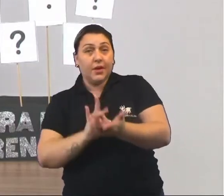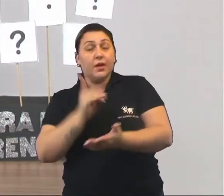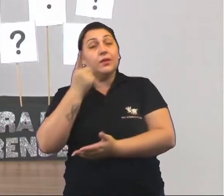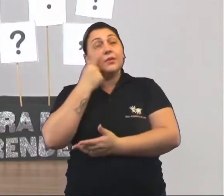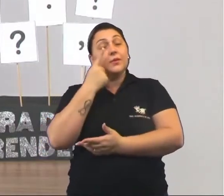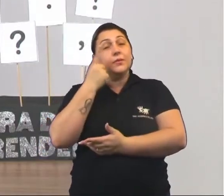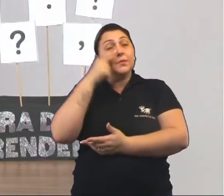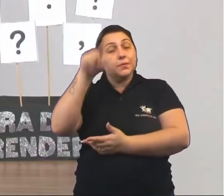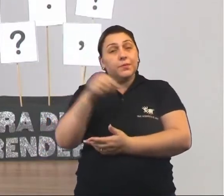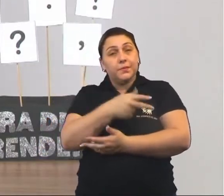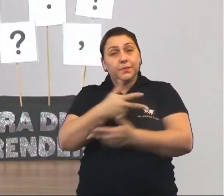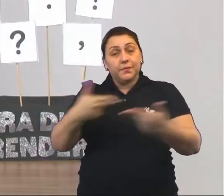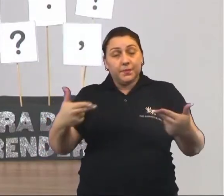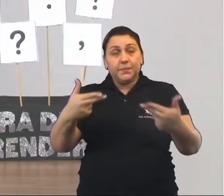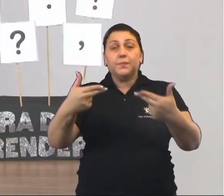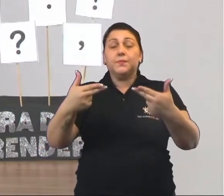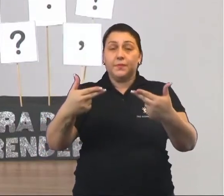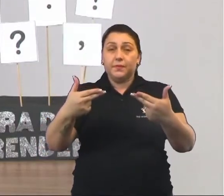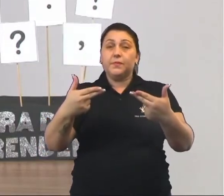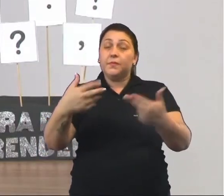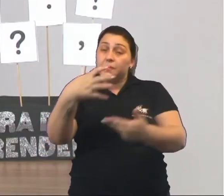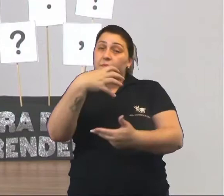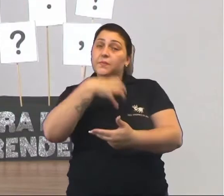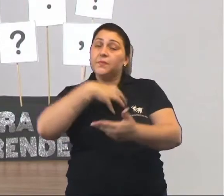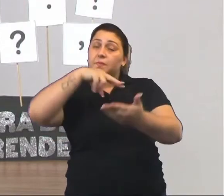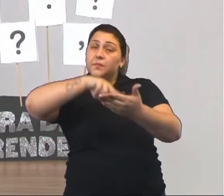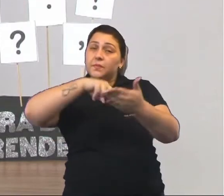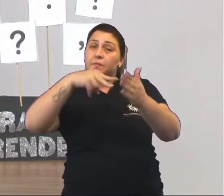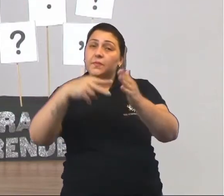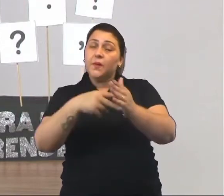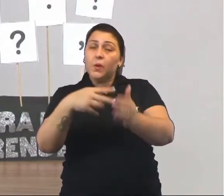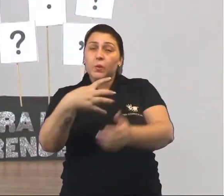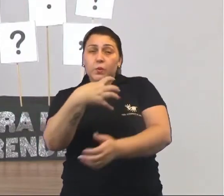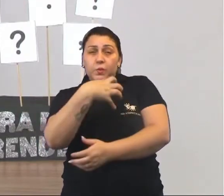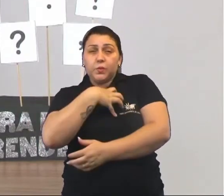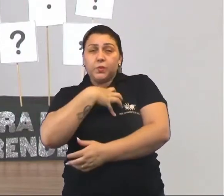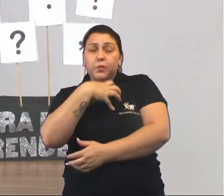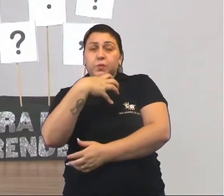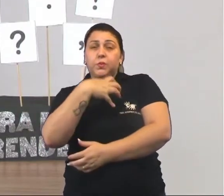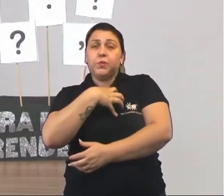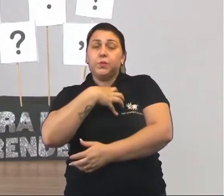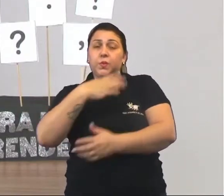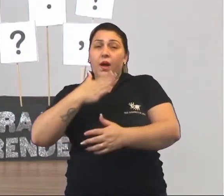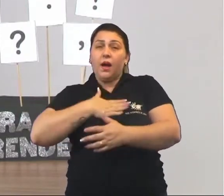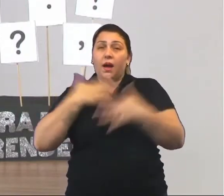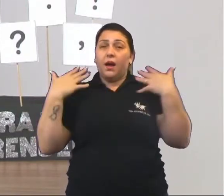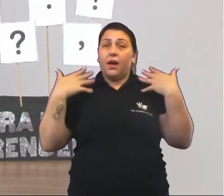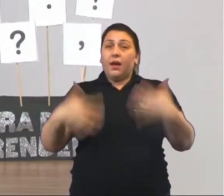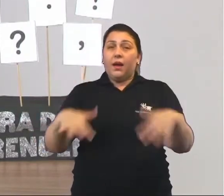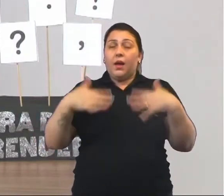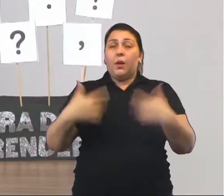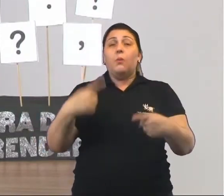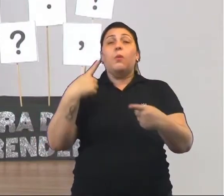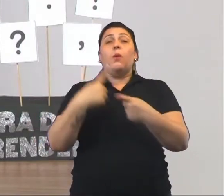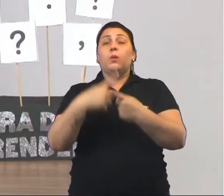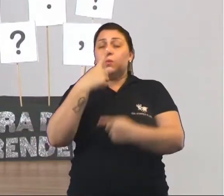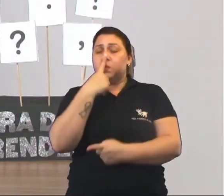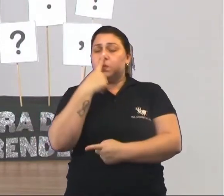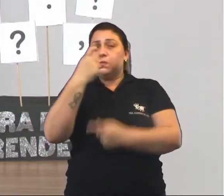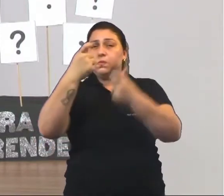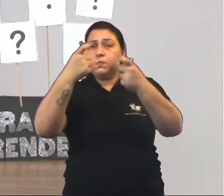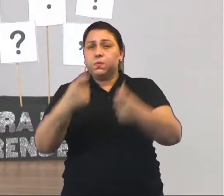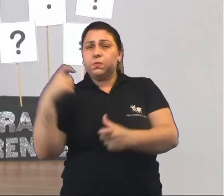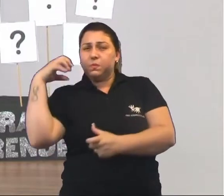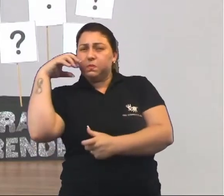Então, a pontuação aqui, ela está dando sentido a um sentimento de espanto, por conta do mau cheiro daquele